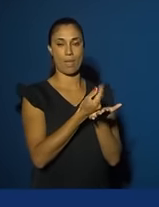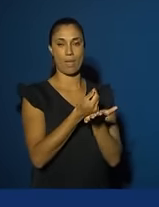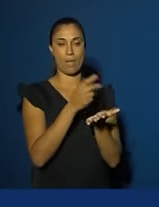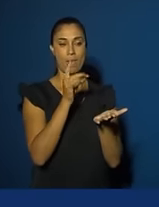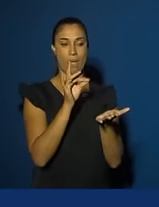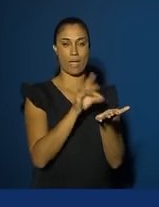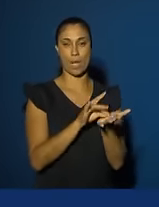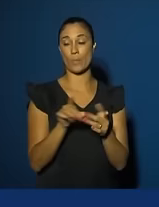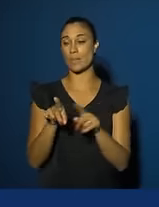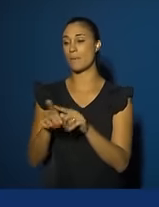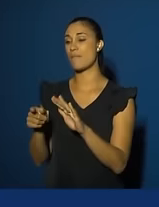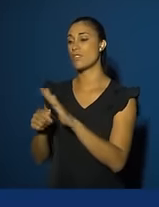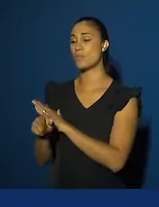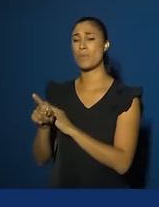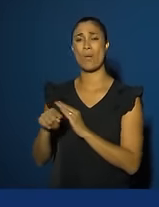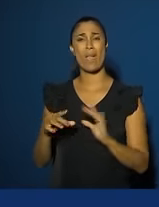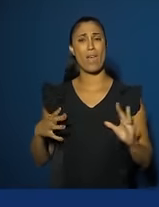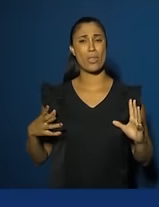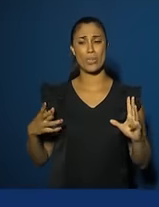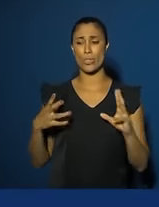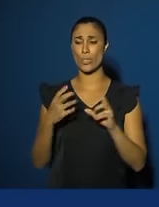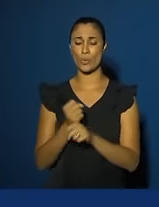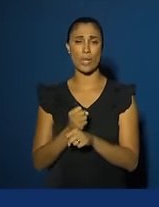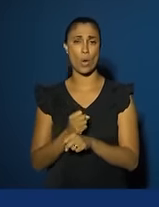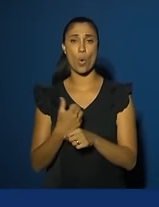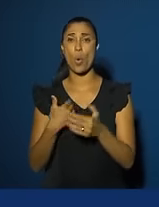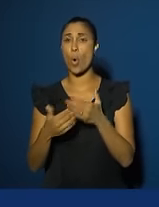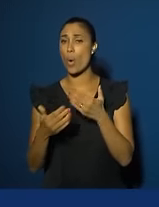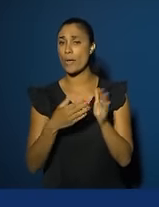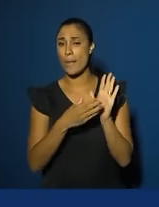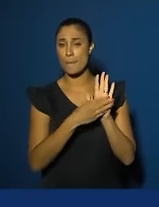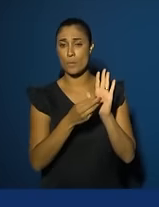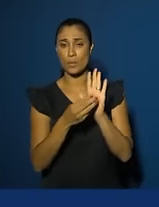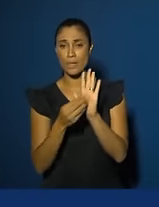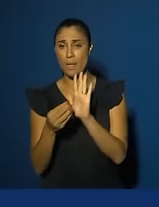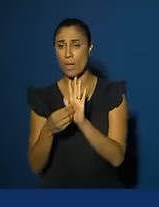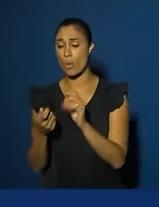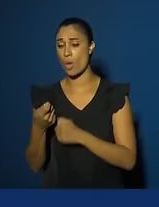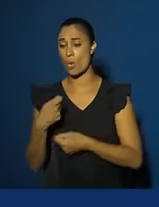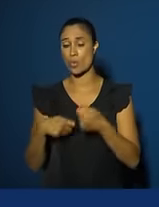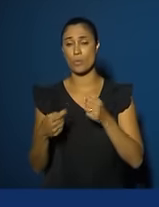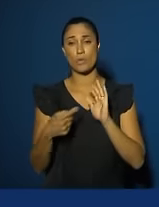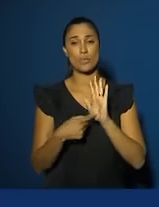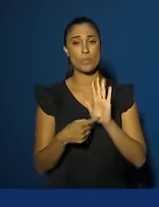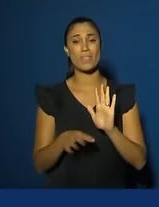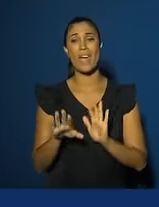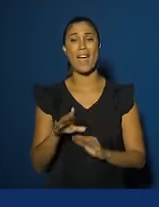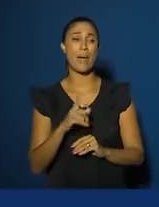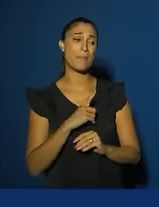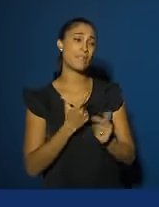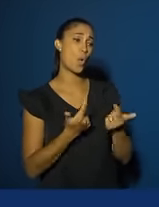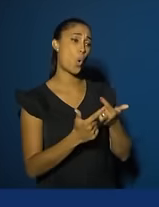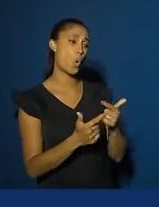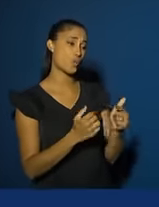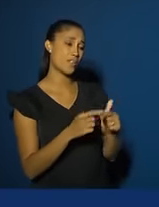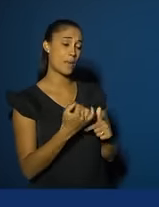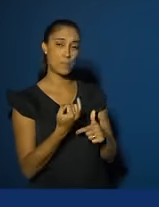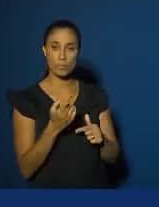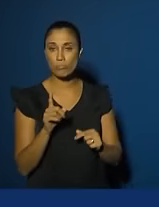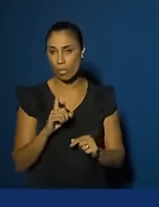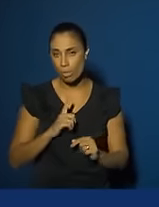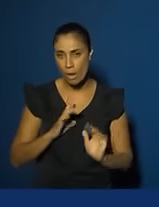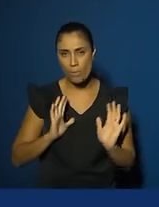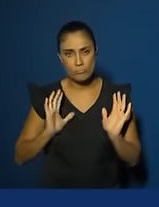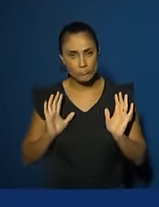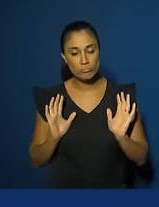investimento é total a correlação qualquer modelo econômico vai te mostrar isso ah você tem outros fatores que importam Claro que